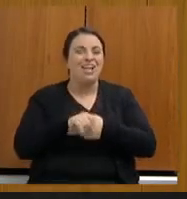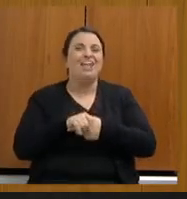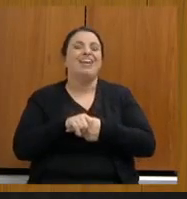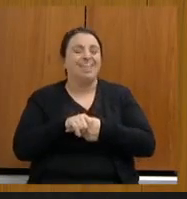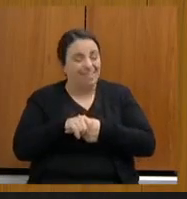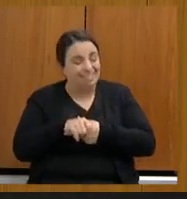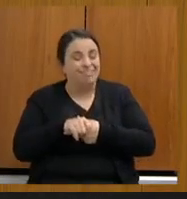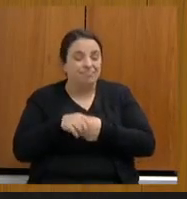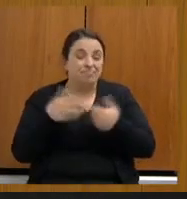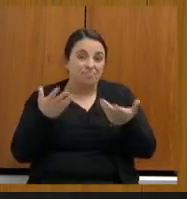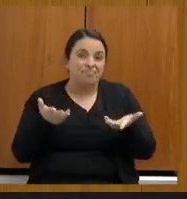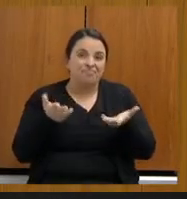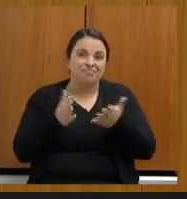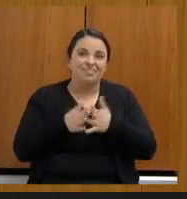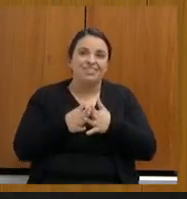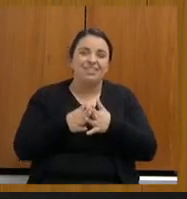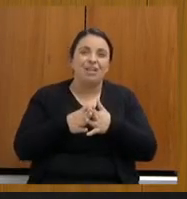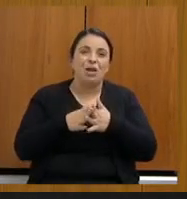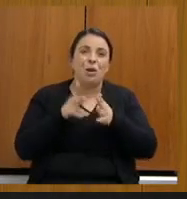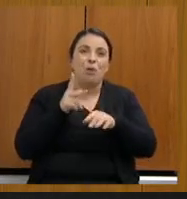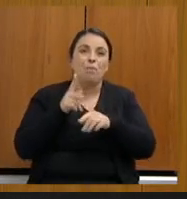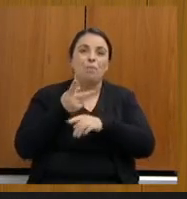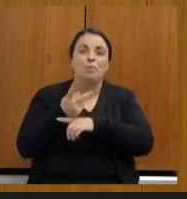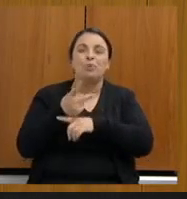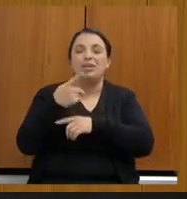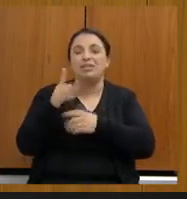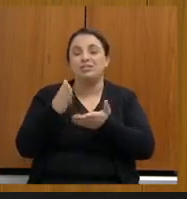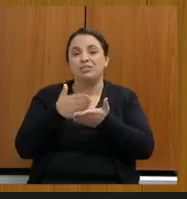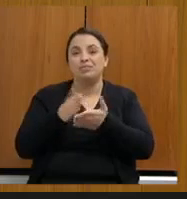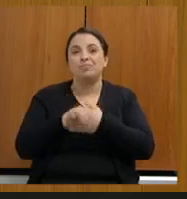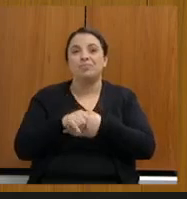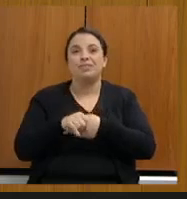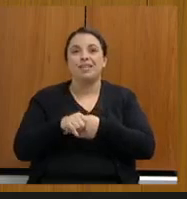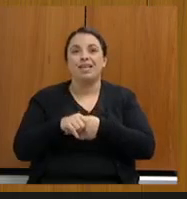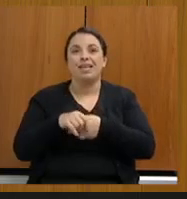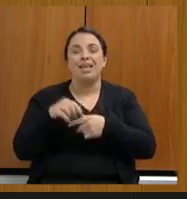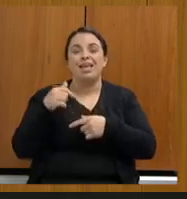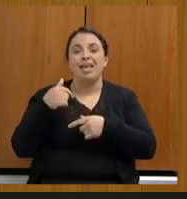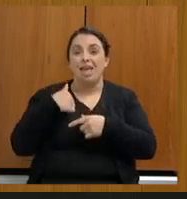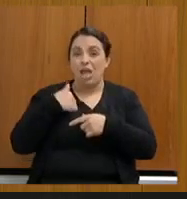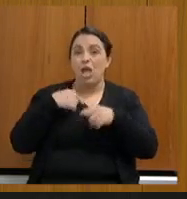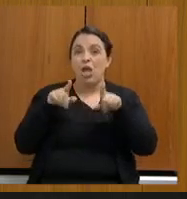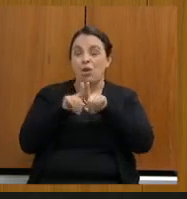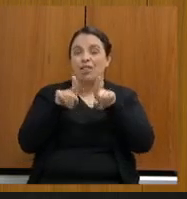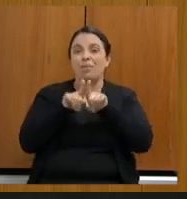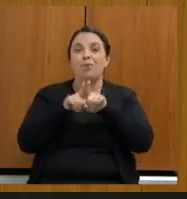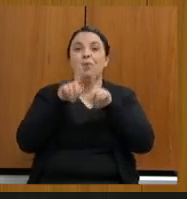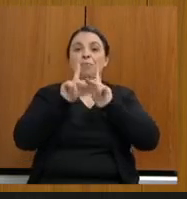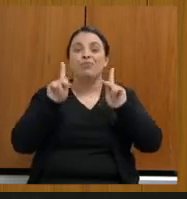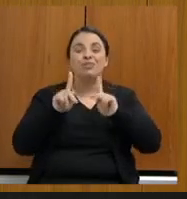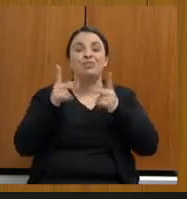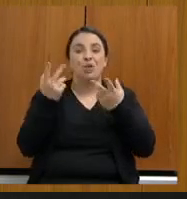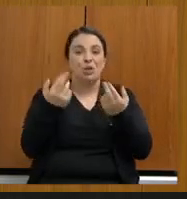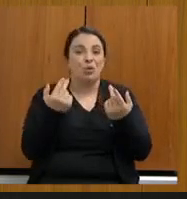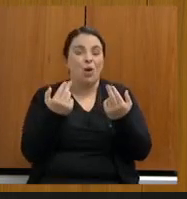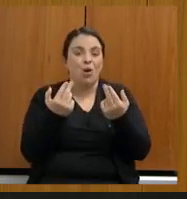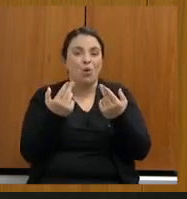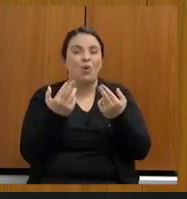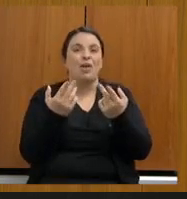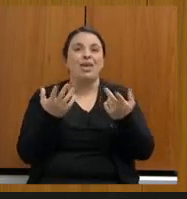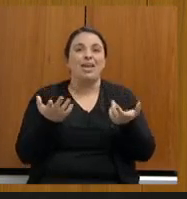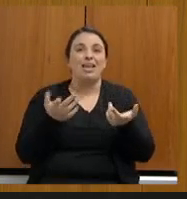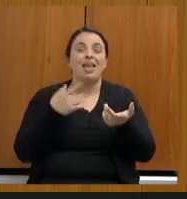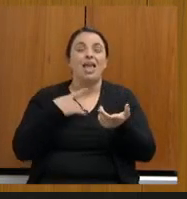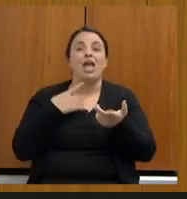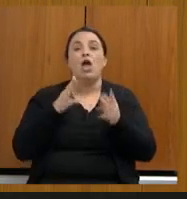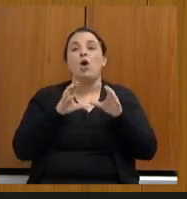então o Eu também tive um professor se só que não igual a ele do outro lado garante isso